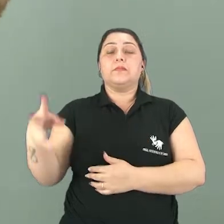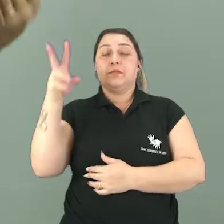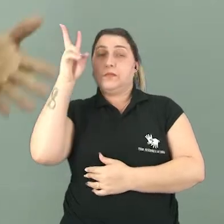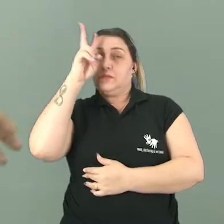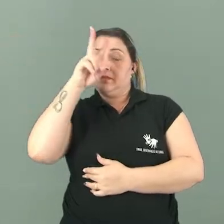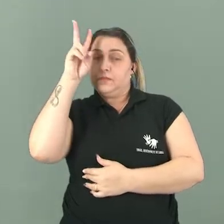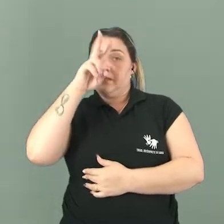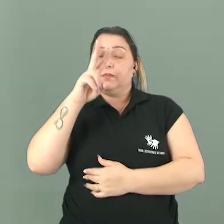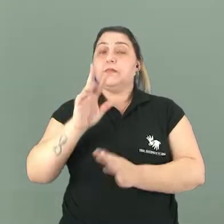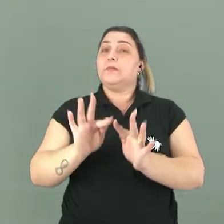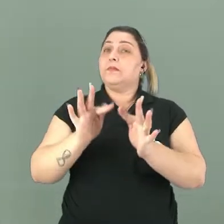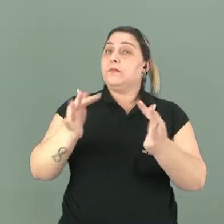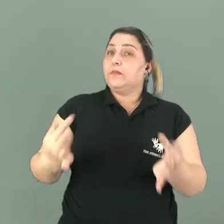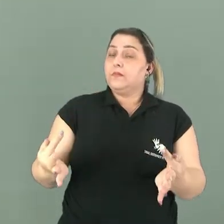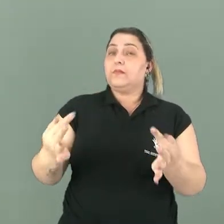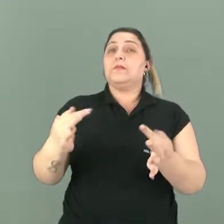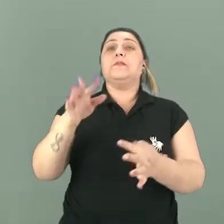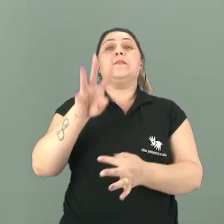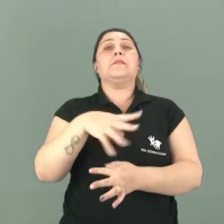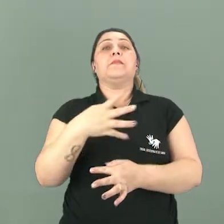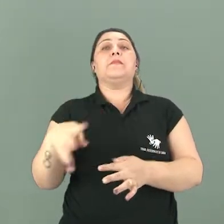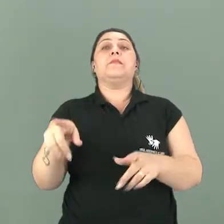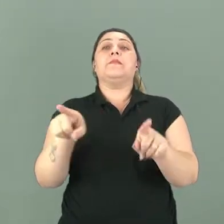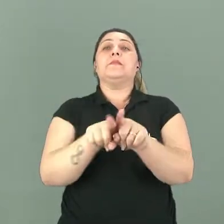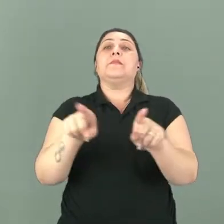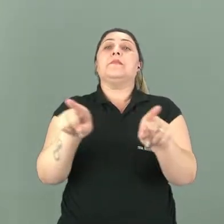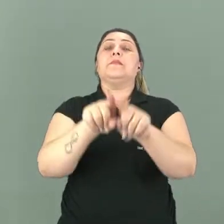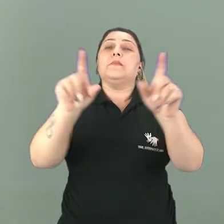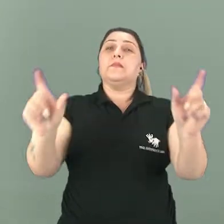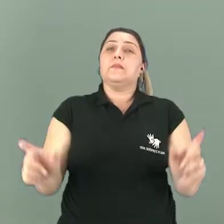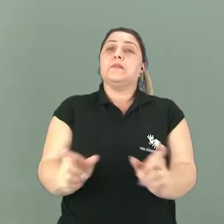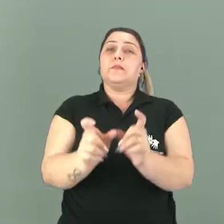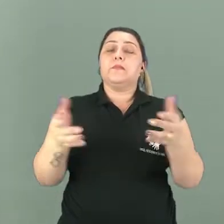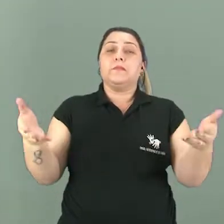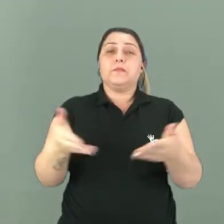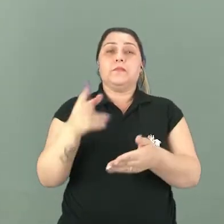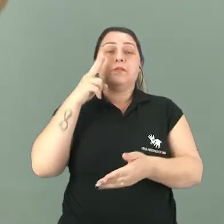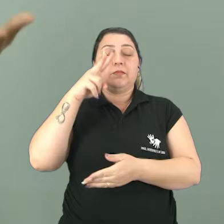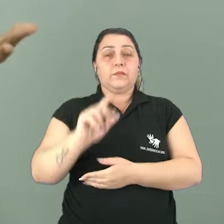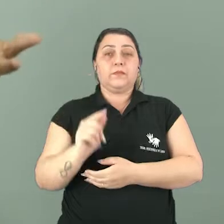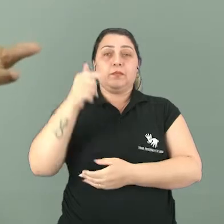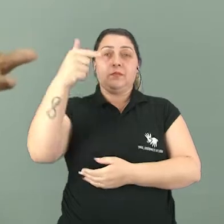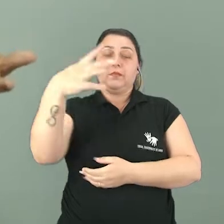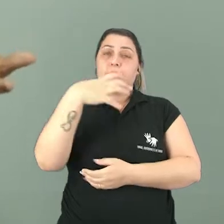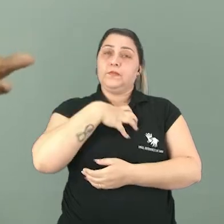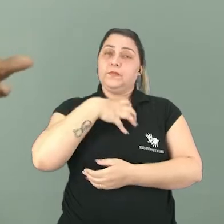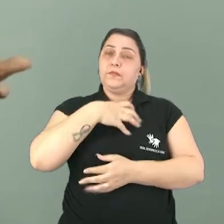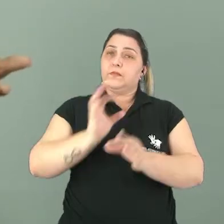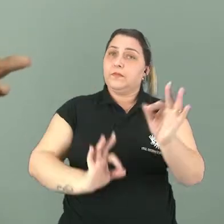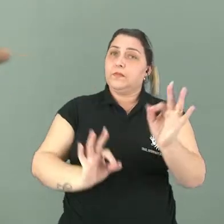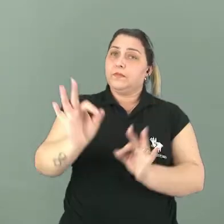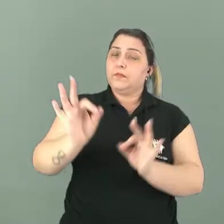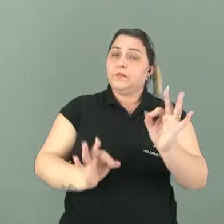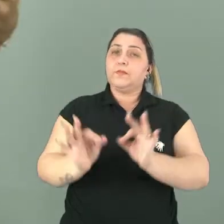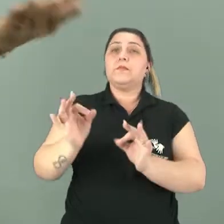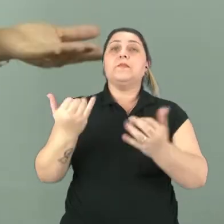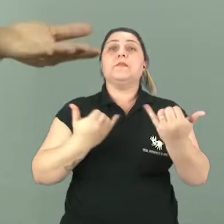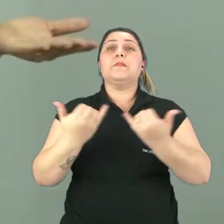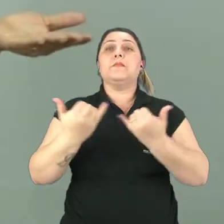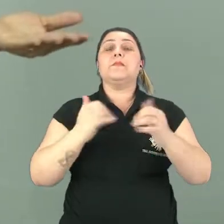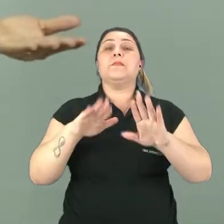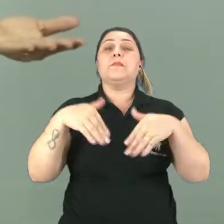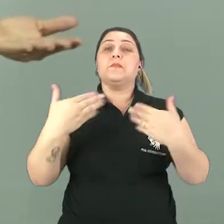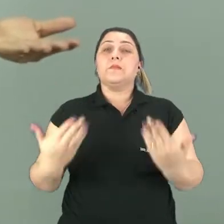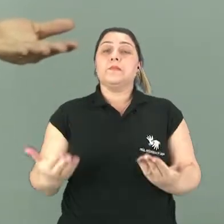disso? Tabelas simples e tabela também de dupla entrada. E hoje nós vamos ver uma outra forma de organização de dados.